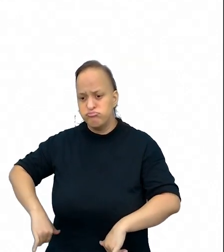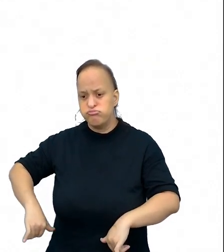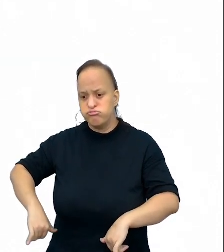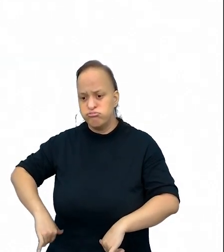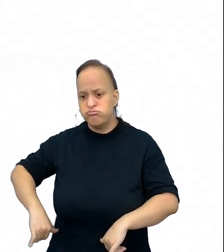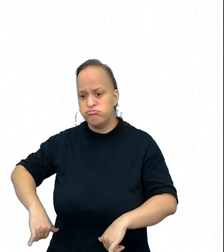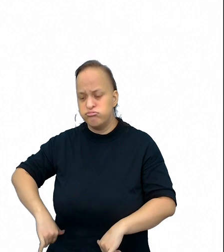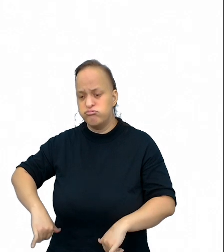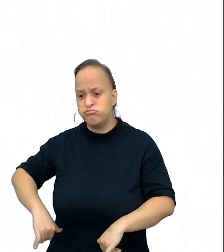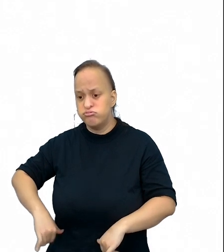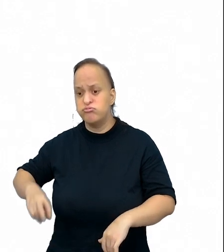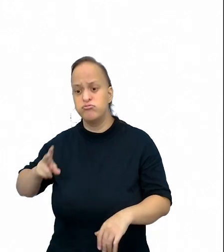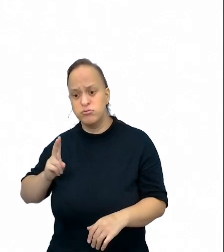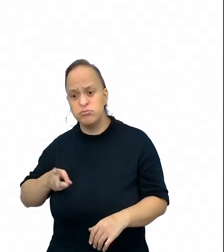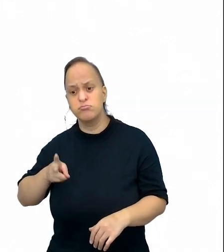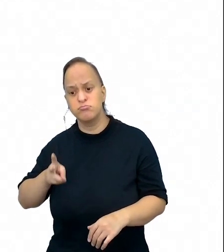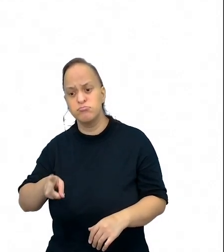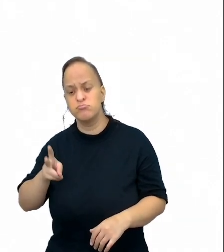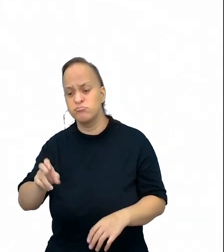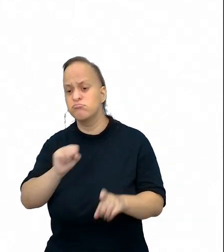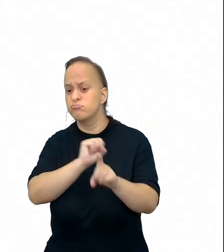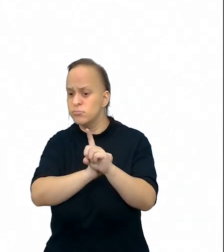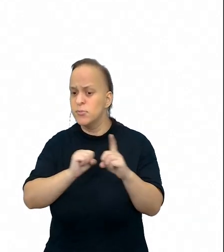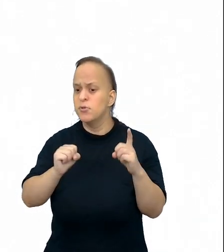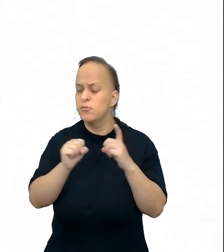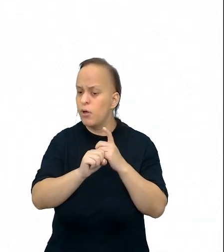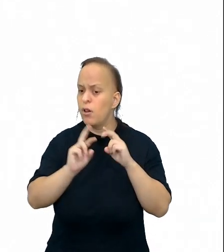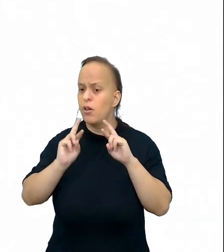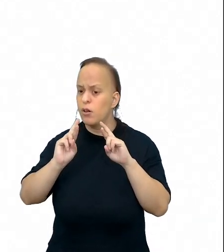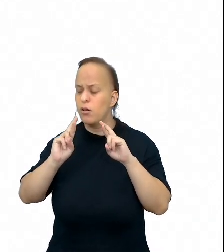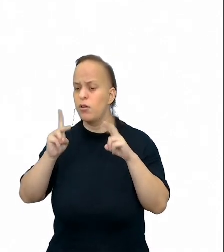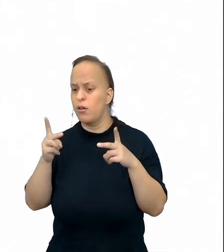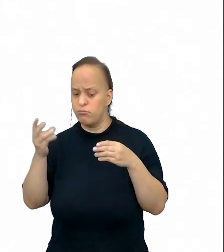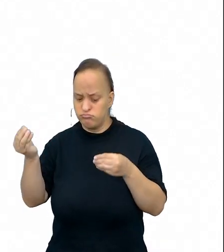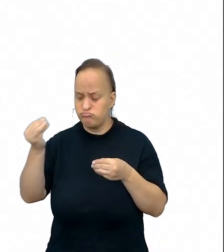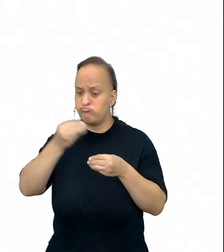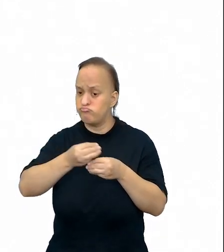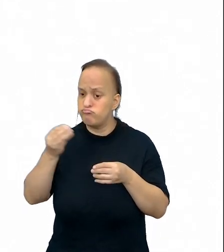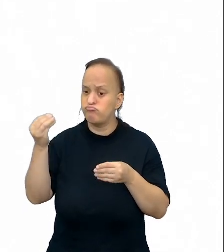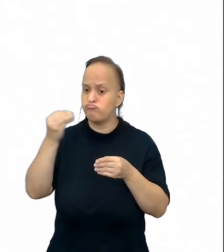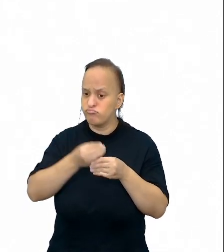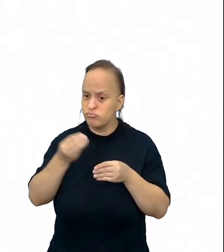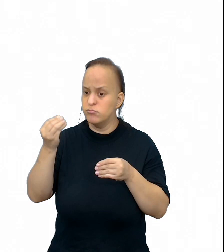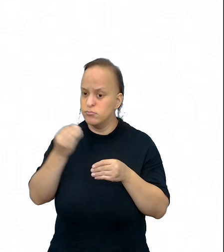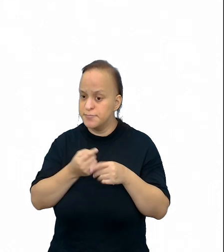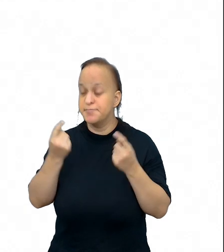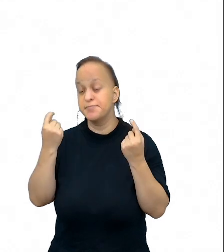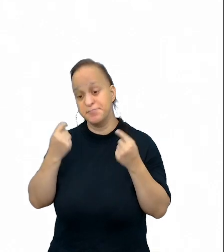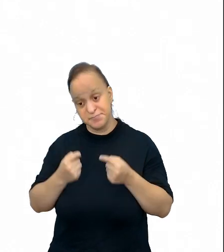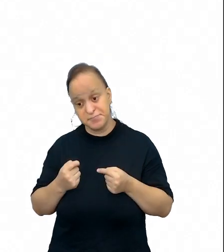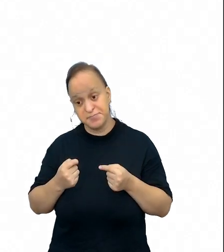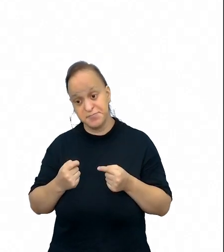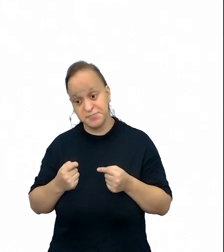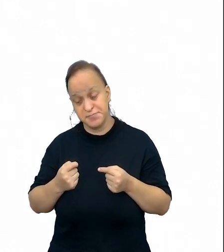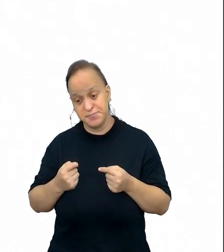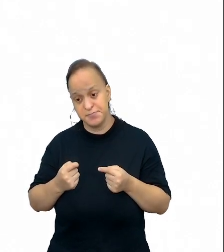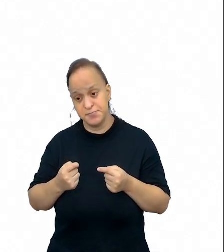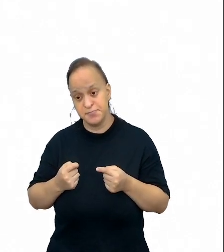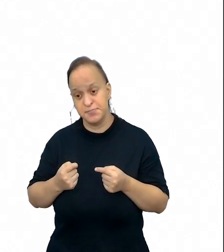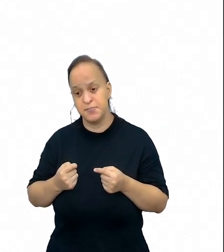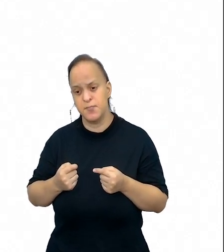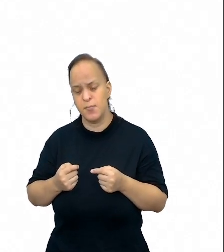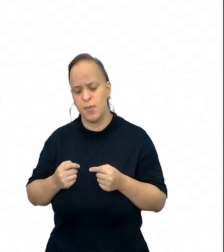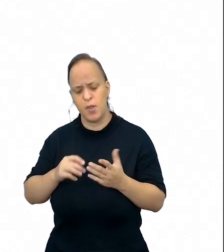diferenças sociais existentes, quanta coisa nós podemos aqui acrescentar. Então, é reconhecer o uso da norma padrão